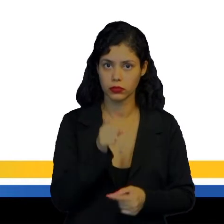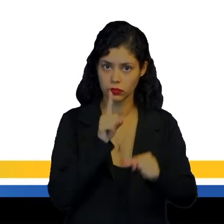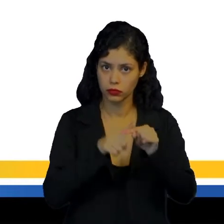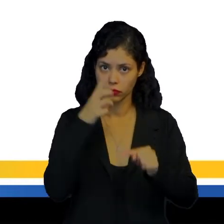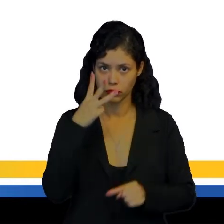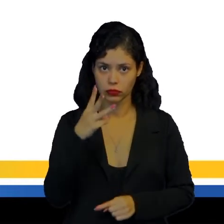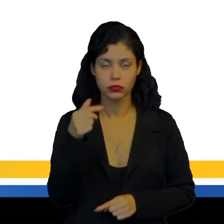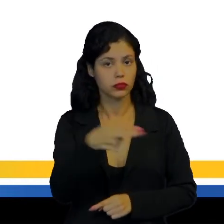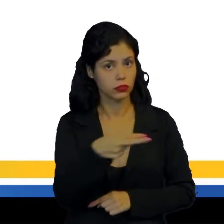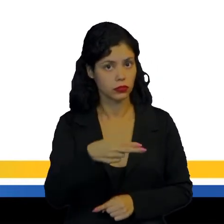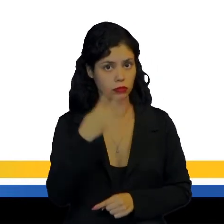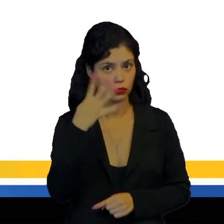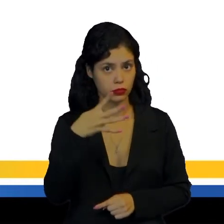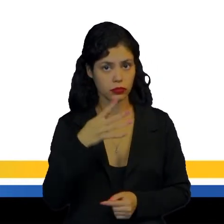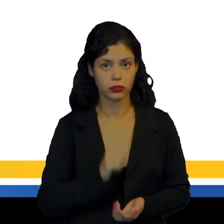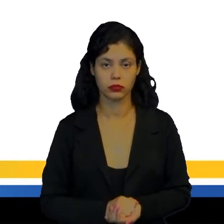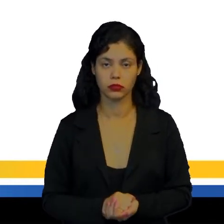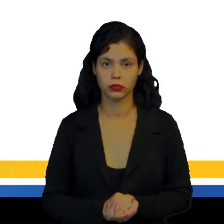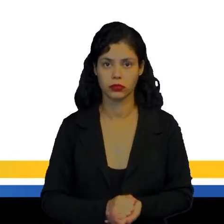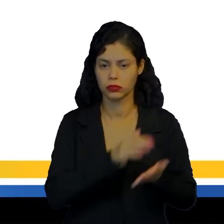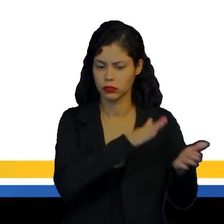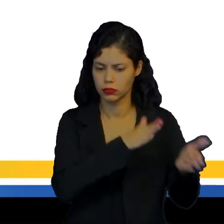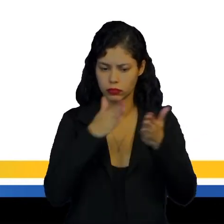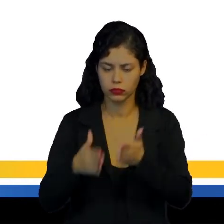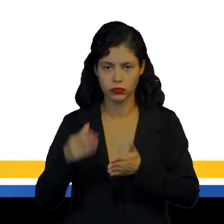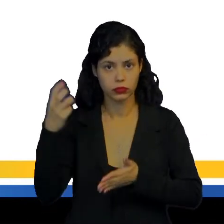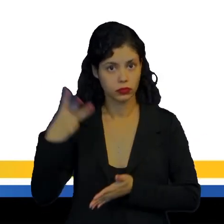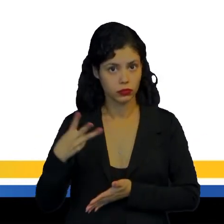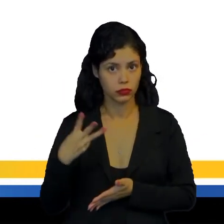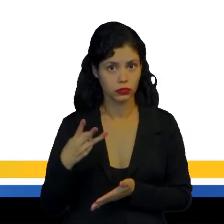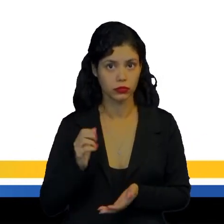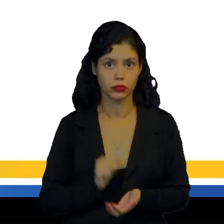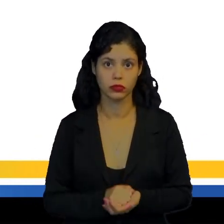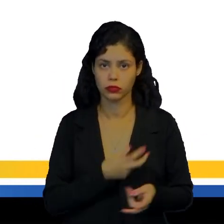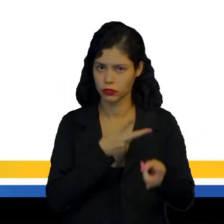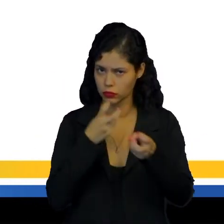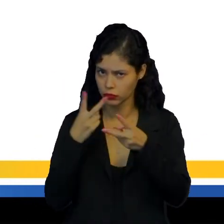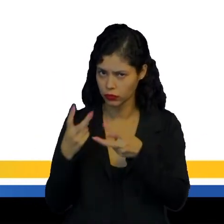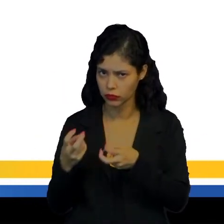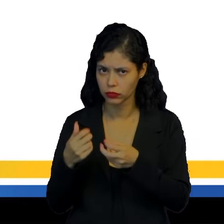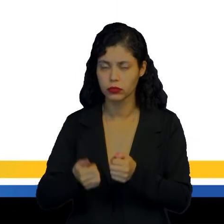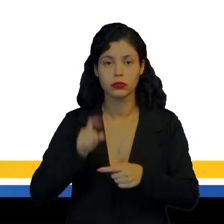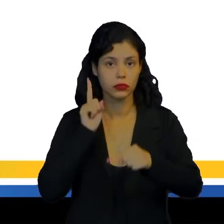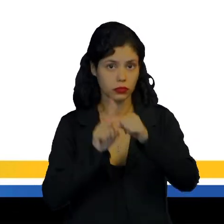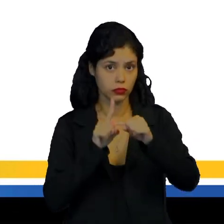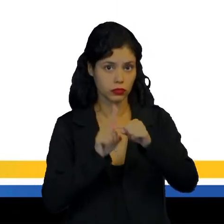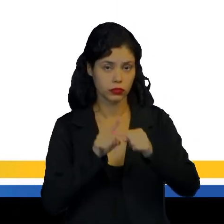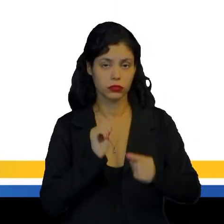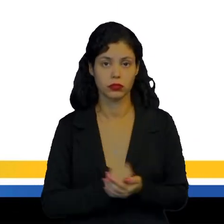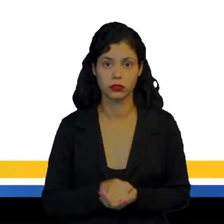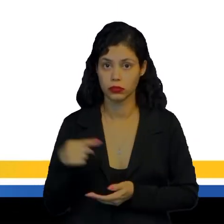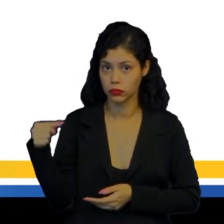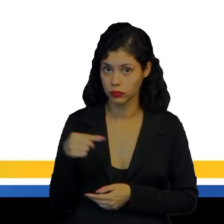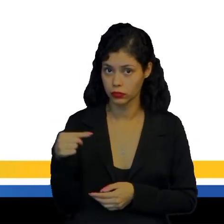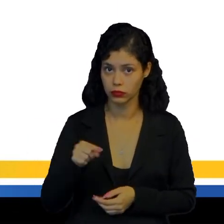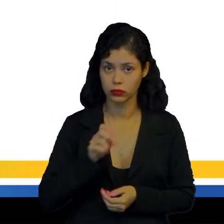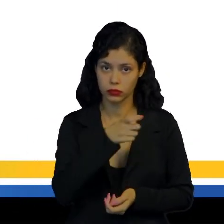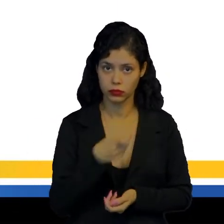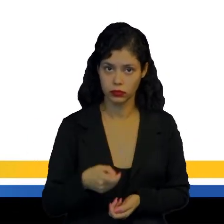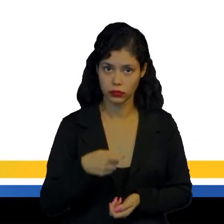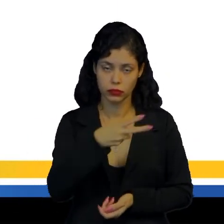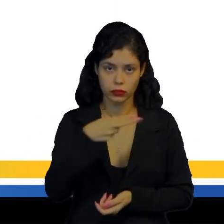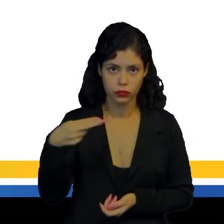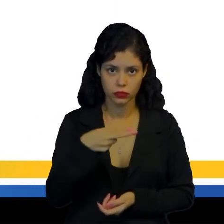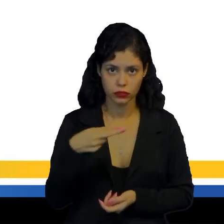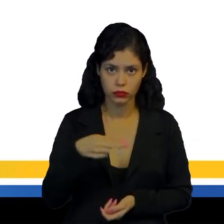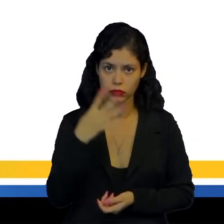3 igual a 4. Passando o 3 para o segundo membro, observe que ele é positivo, então ele vai passar negativo. X é